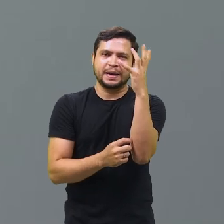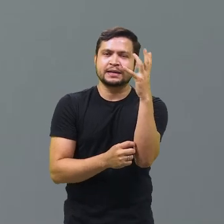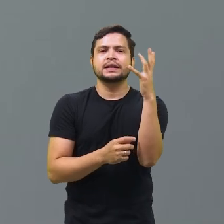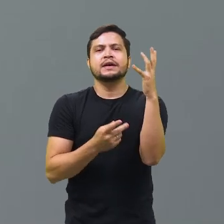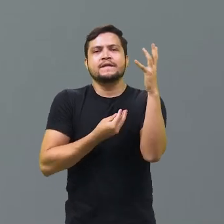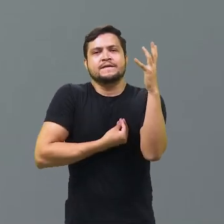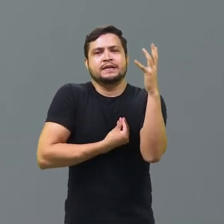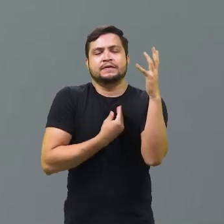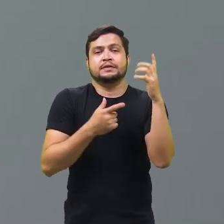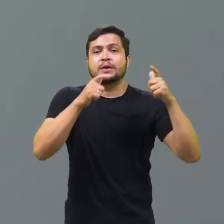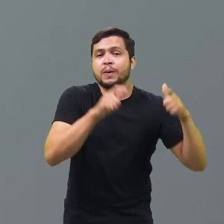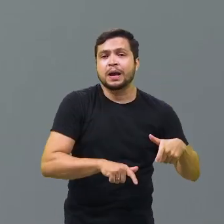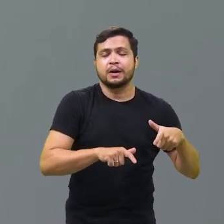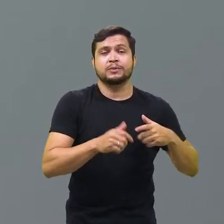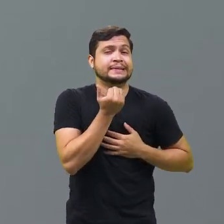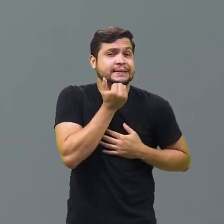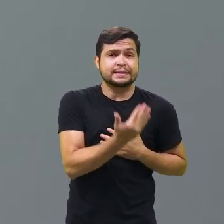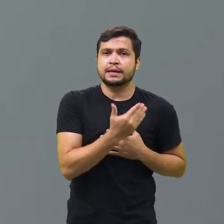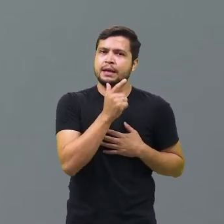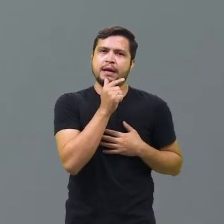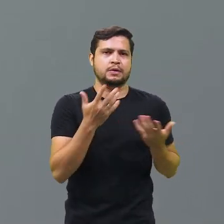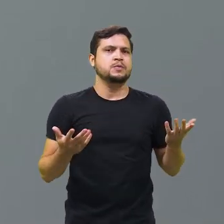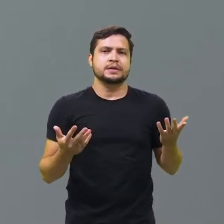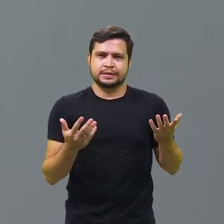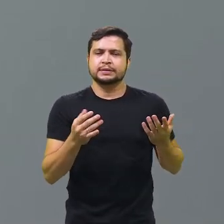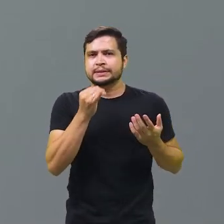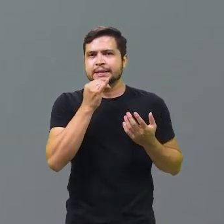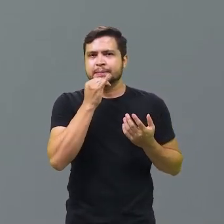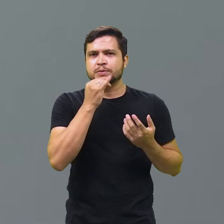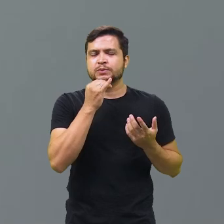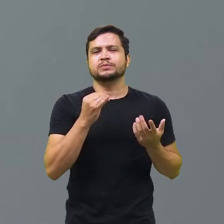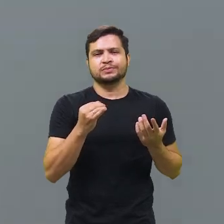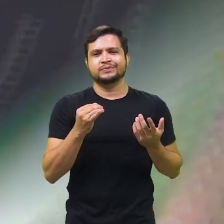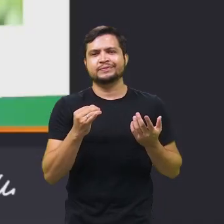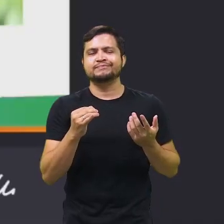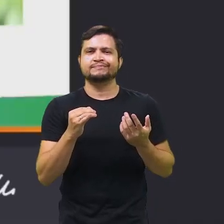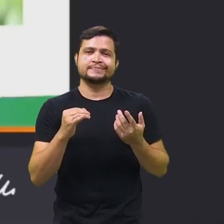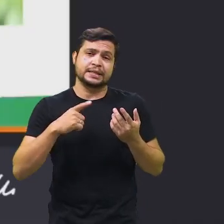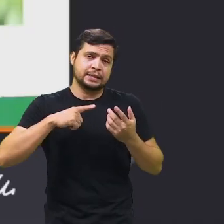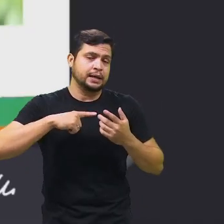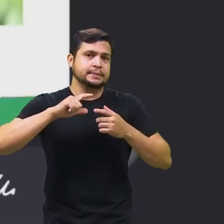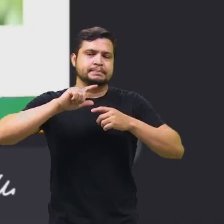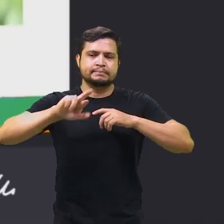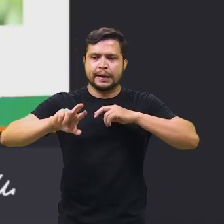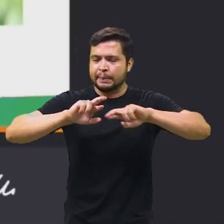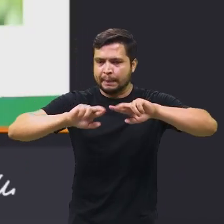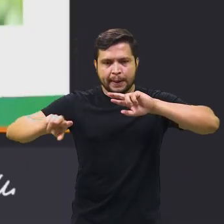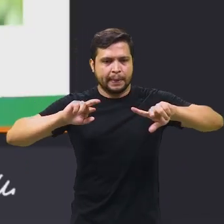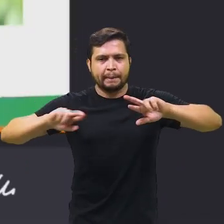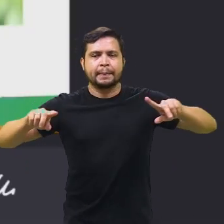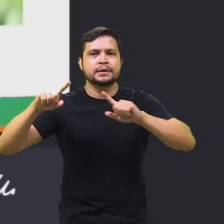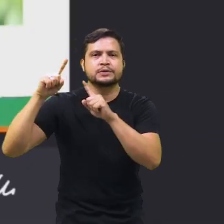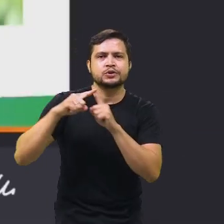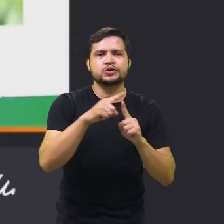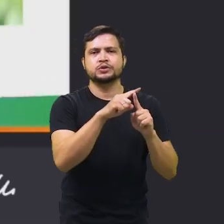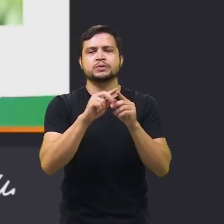né, falta de água, com muita escassez de água, como as cactáceas, por exemplo. Então a gente vai ter toda essa biodiversidade aí